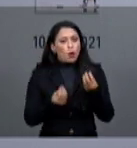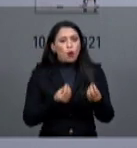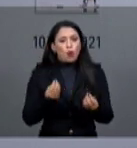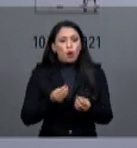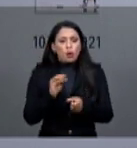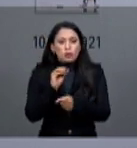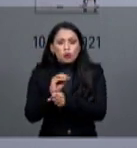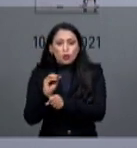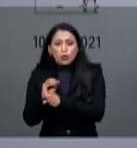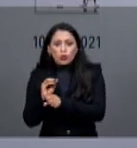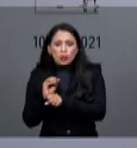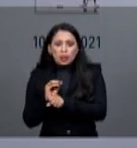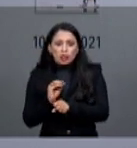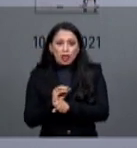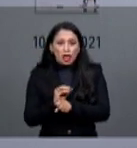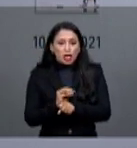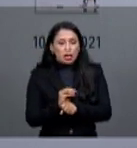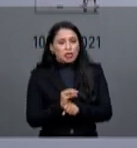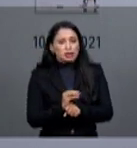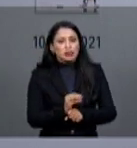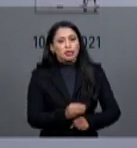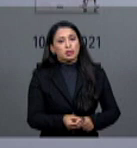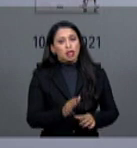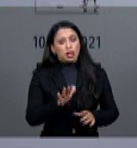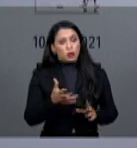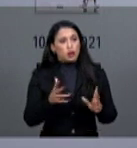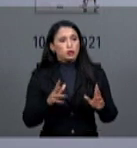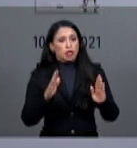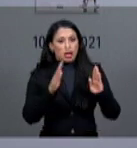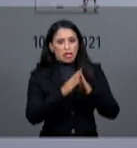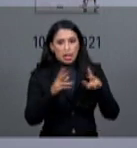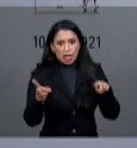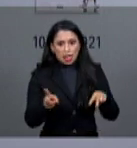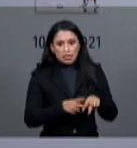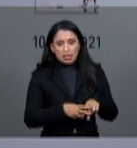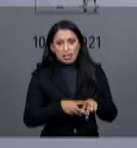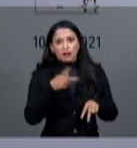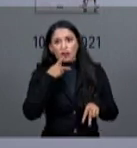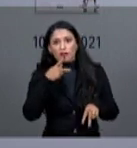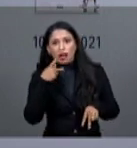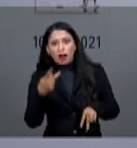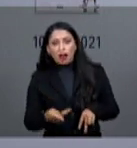abordadas, a maneira como devem ser ouvidas nas delegacias e mesmo no Poder